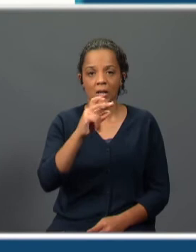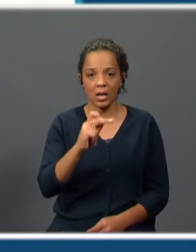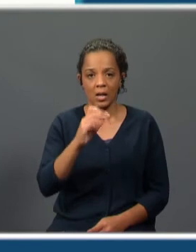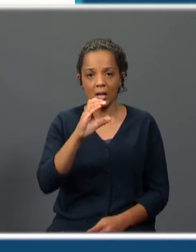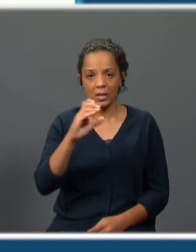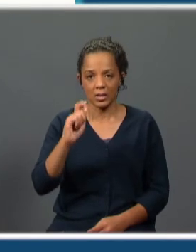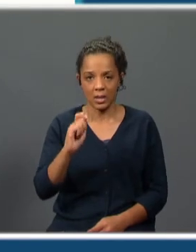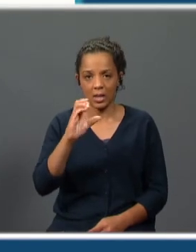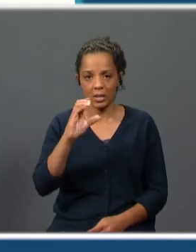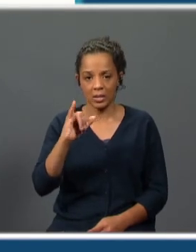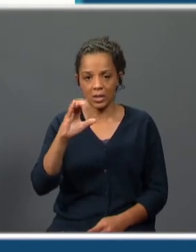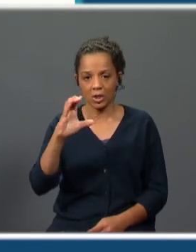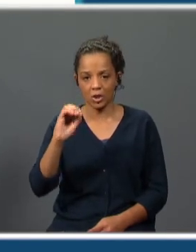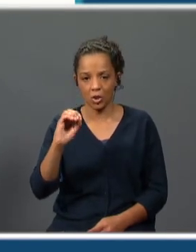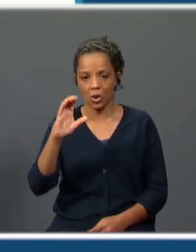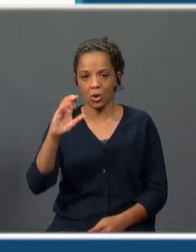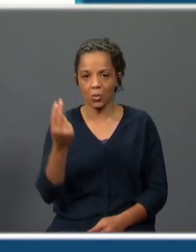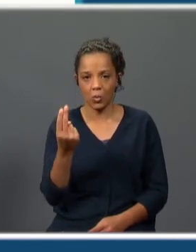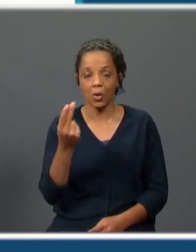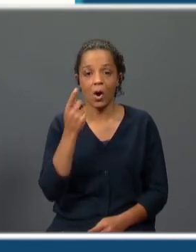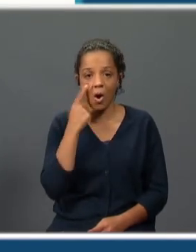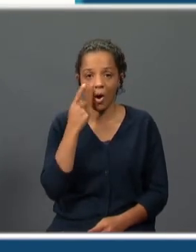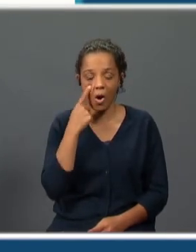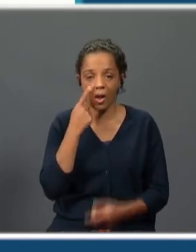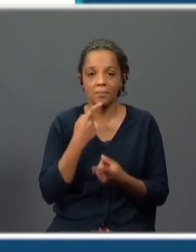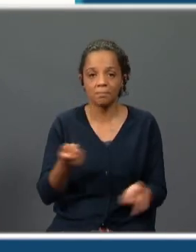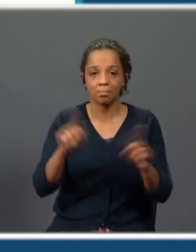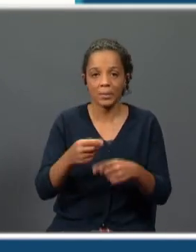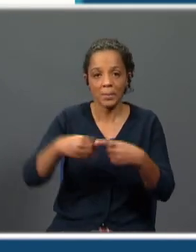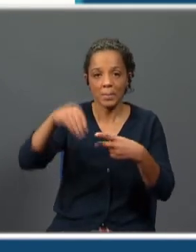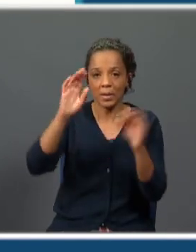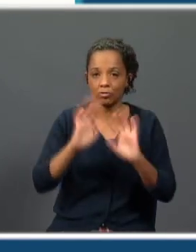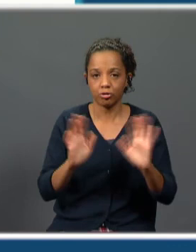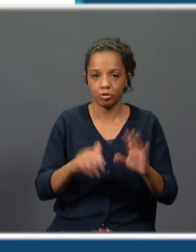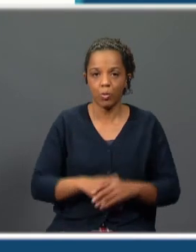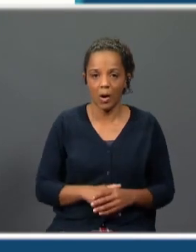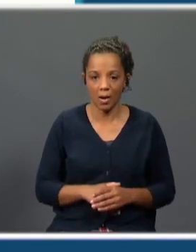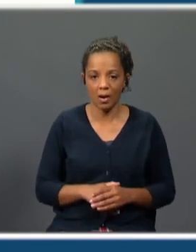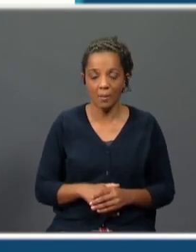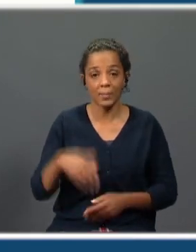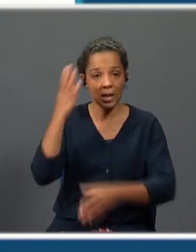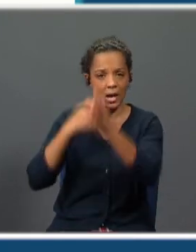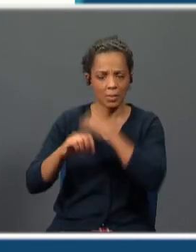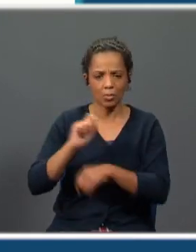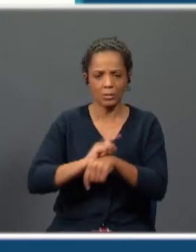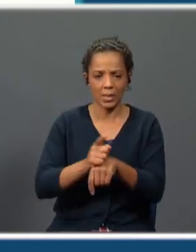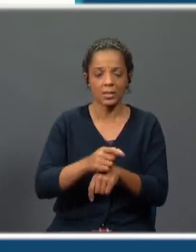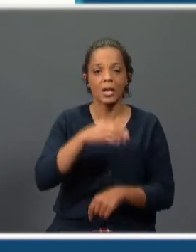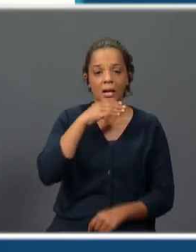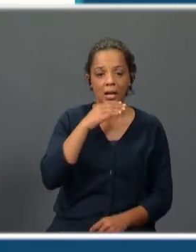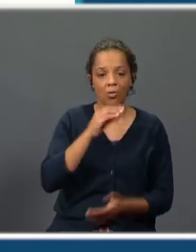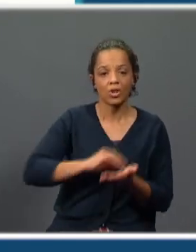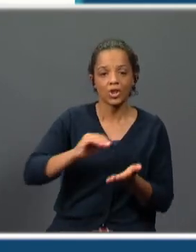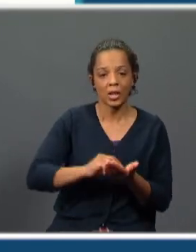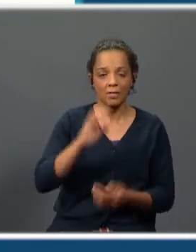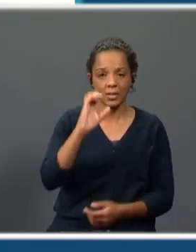K-C-C-C-O-C-U. K-C-C-C-O-C-U. Repetiu como se mais letras não houvesse. Aprendeu depressa que cão se